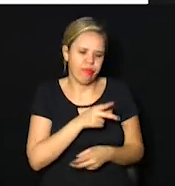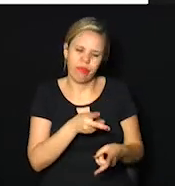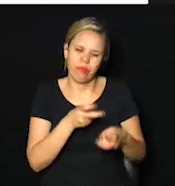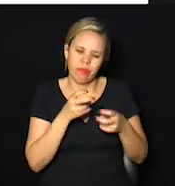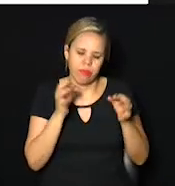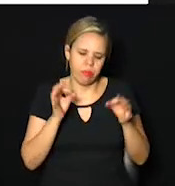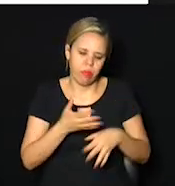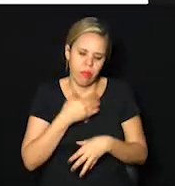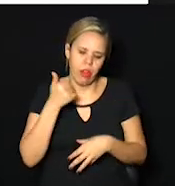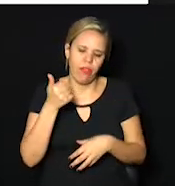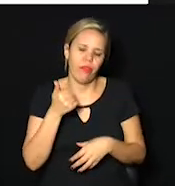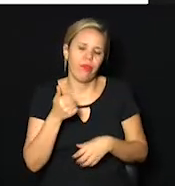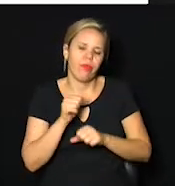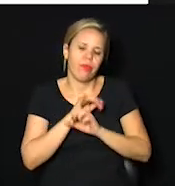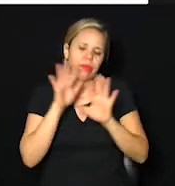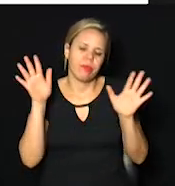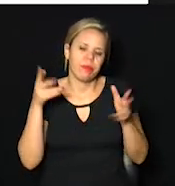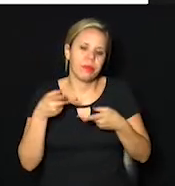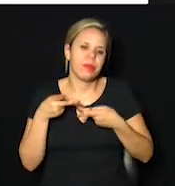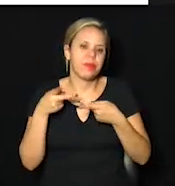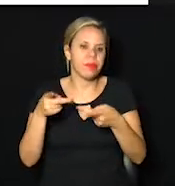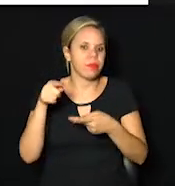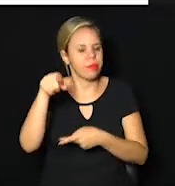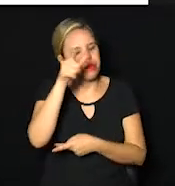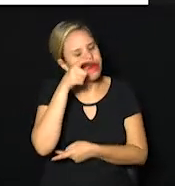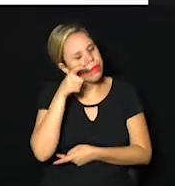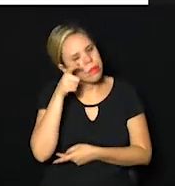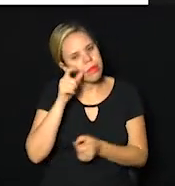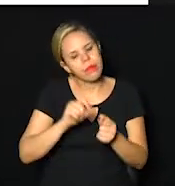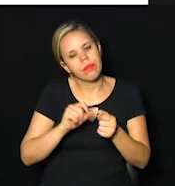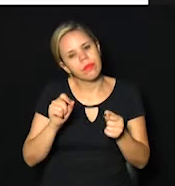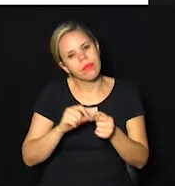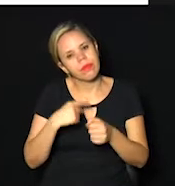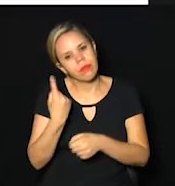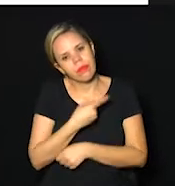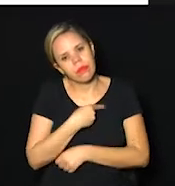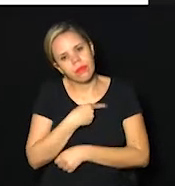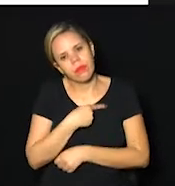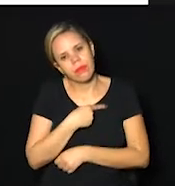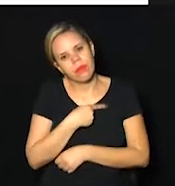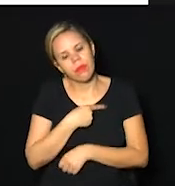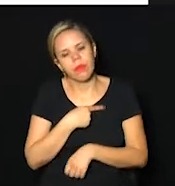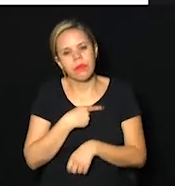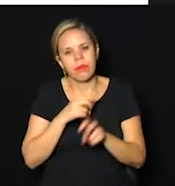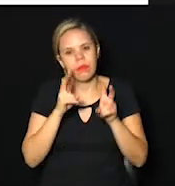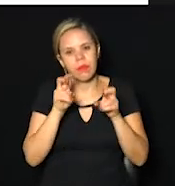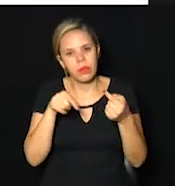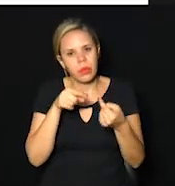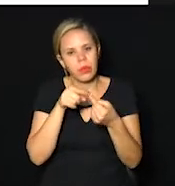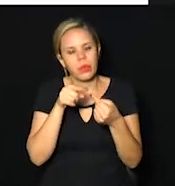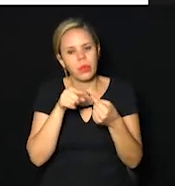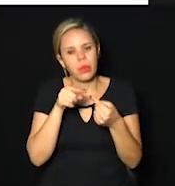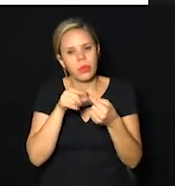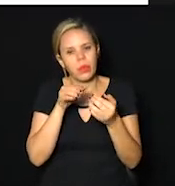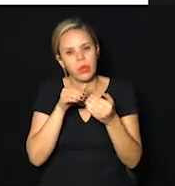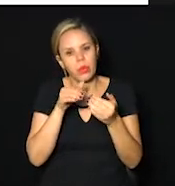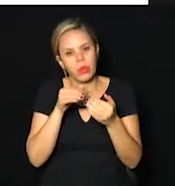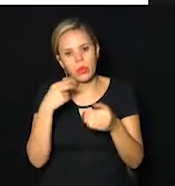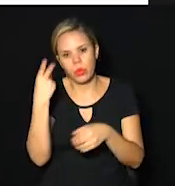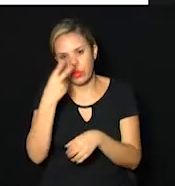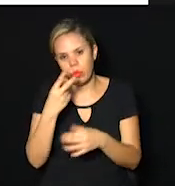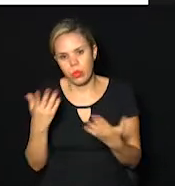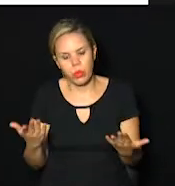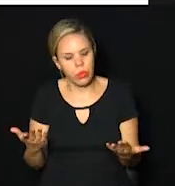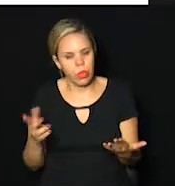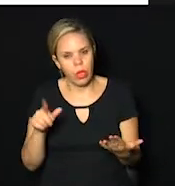melhor forma. Então, o convite que eu faço para você que está assistindo, para a gente chegar num bom termo no final dessas 2 horas,